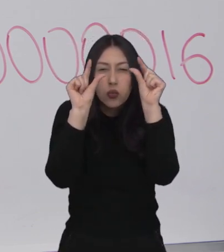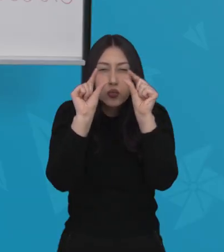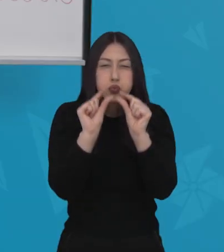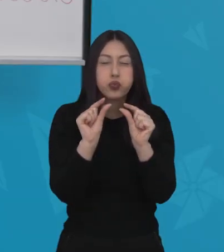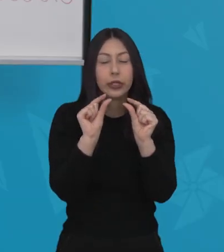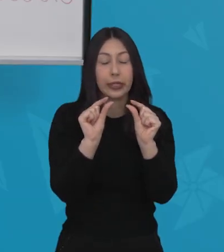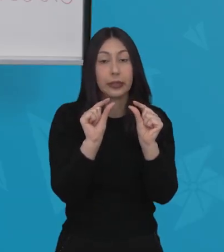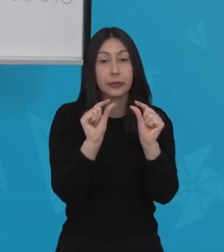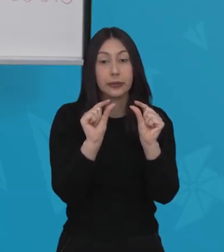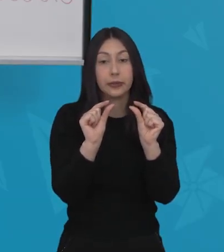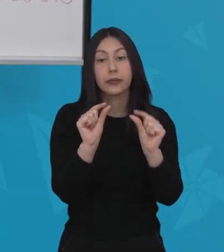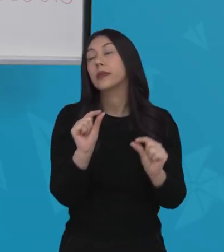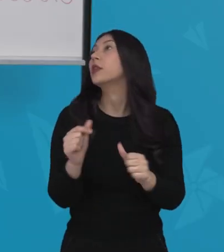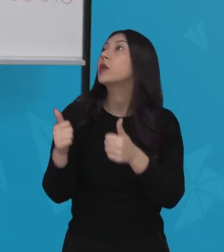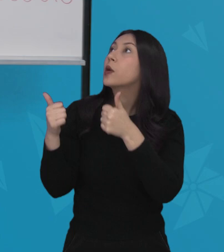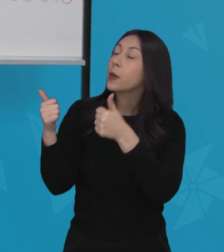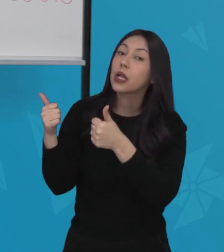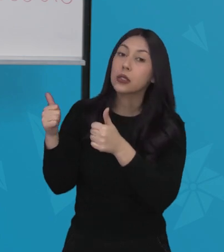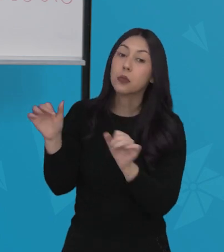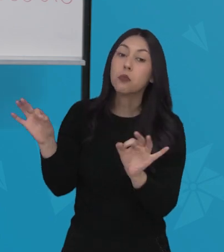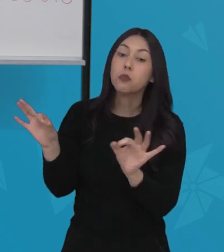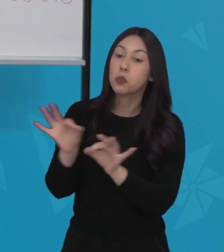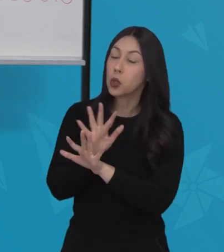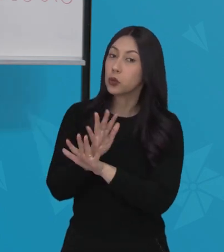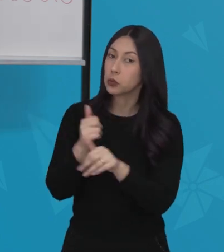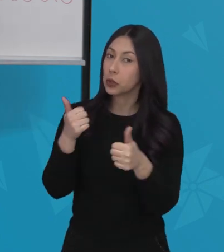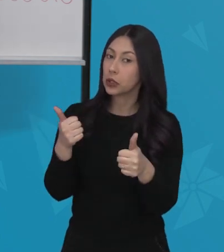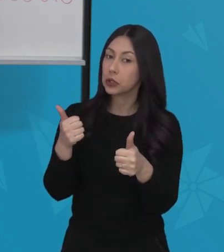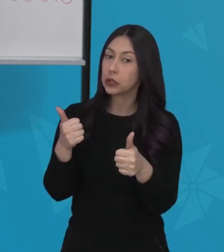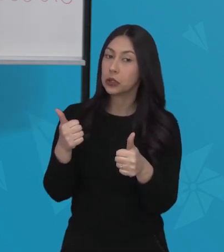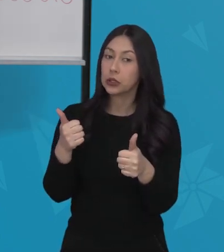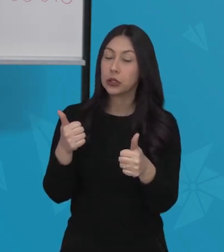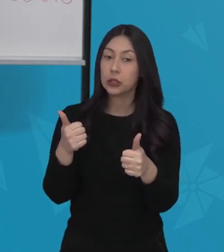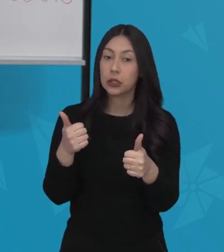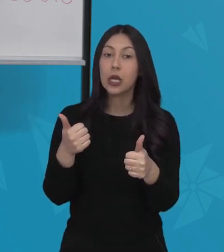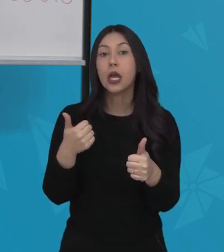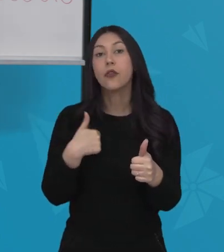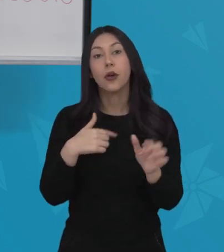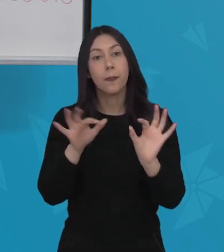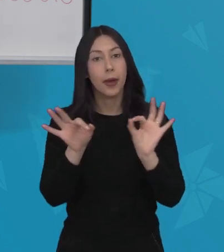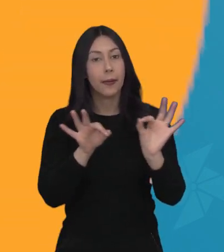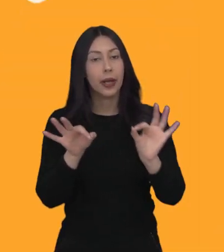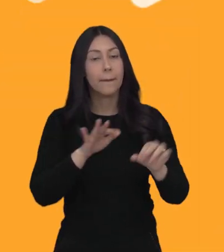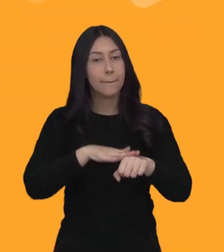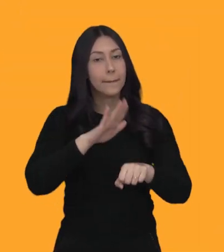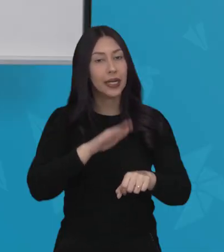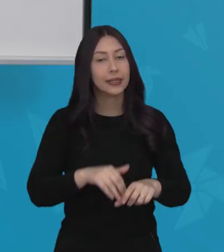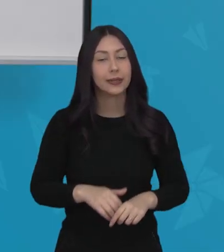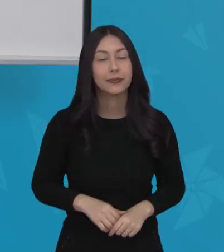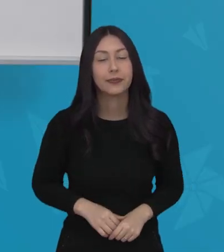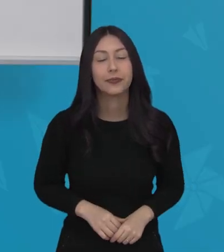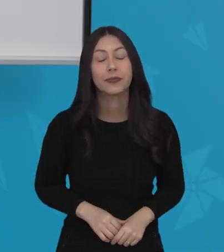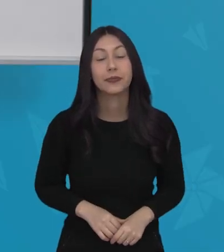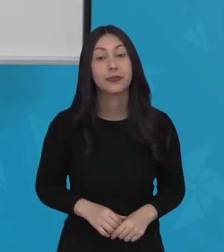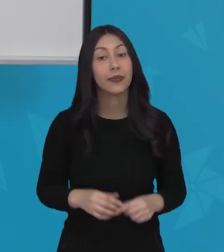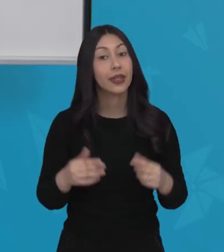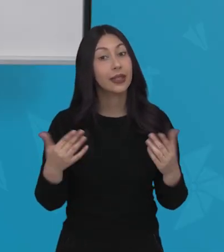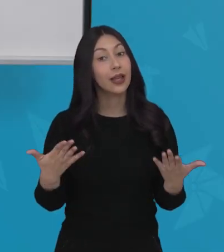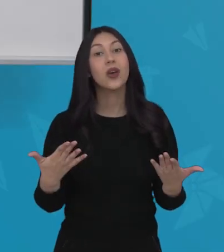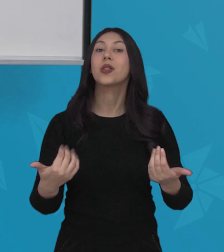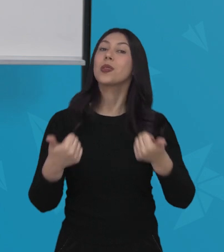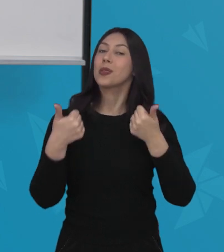conhece. Esse quadro aqui fechou, tranquilo? Já volto com mais coisas. Então,